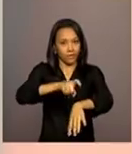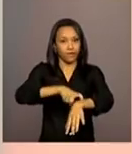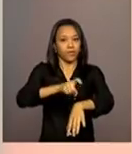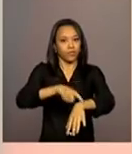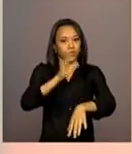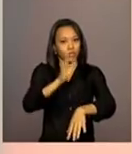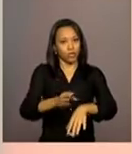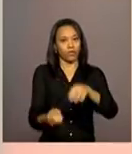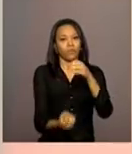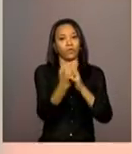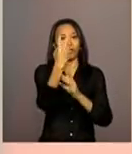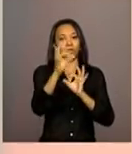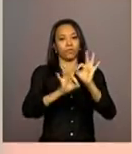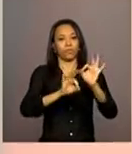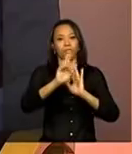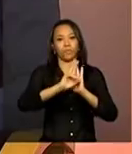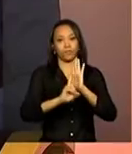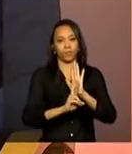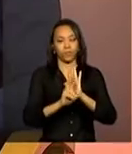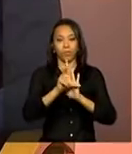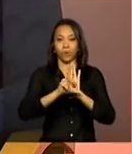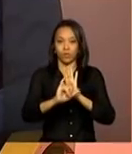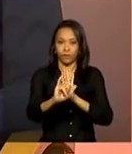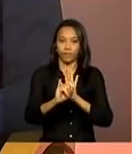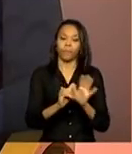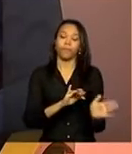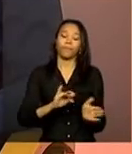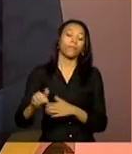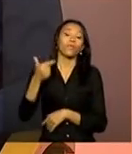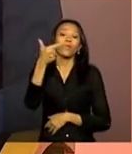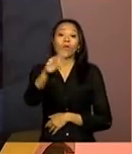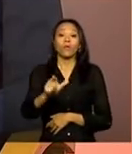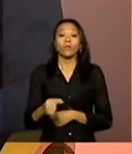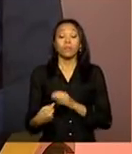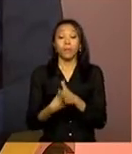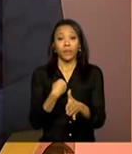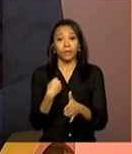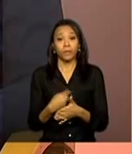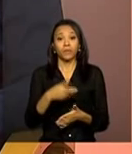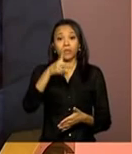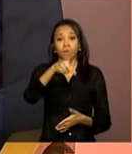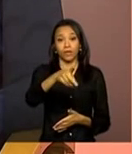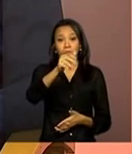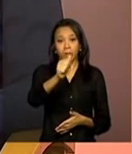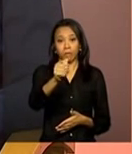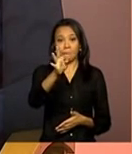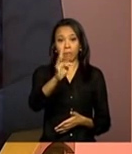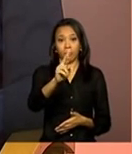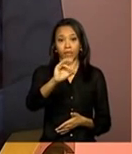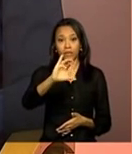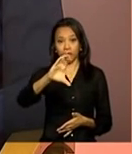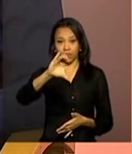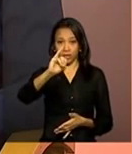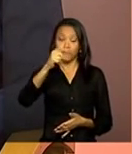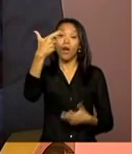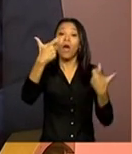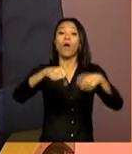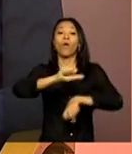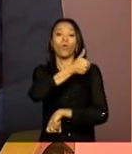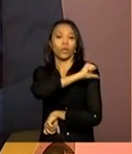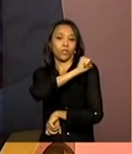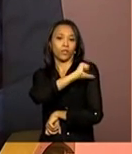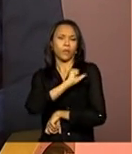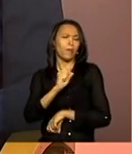foi normatizado bom uma última pergunta e de Patrícia do Estado do Rio de Janeiro ela pergunta se não